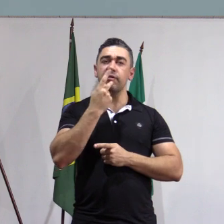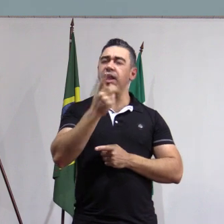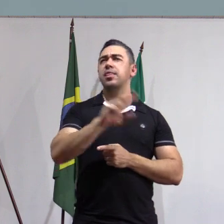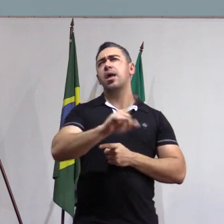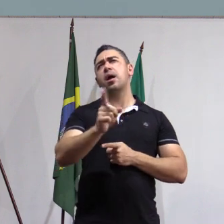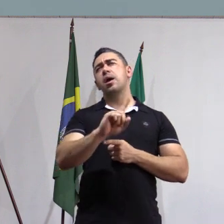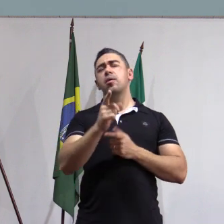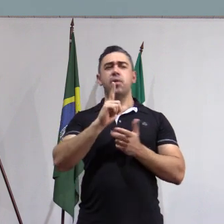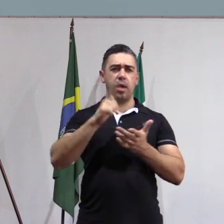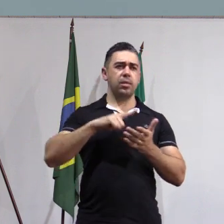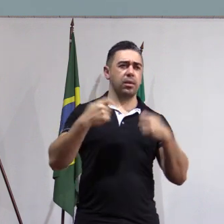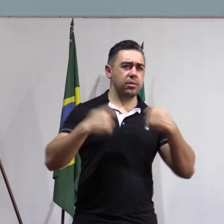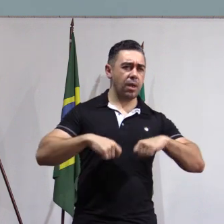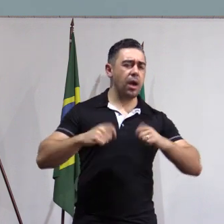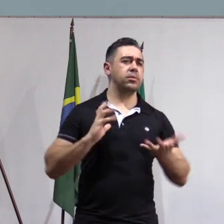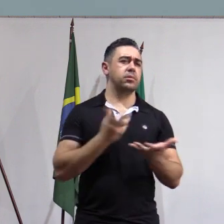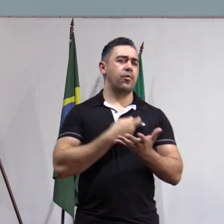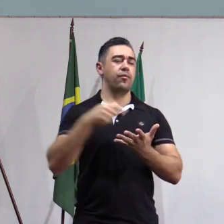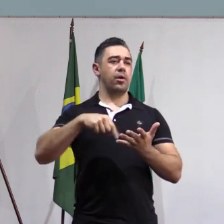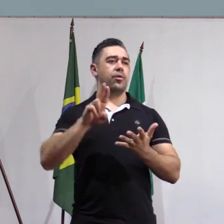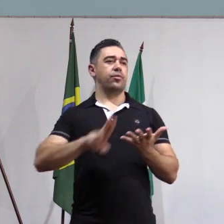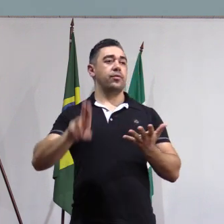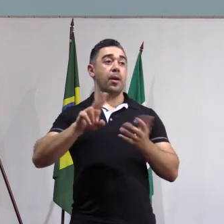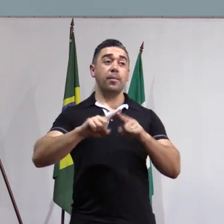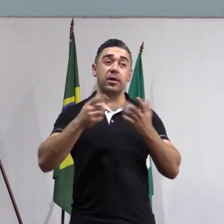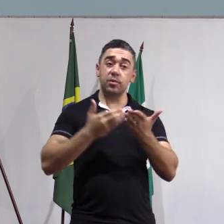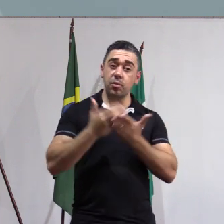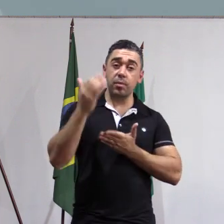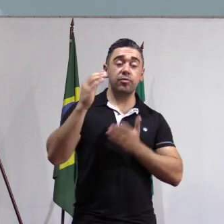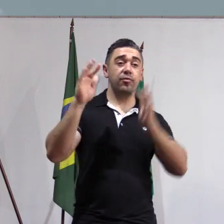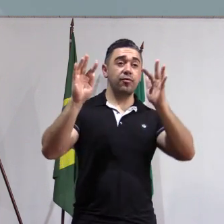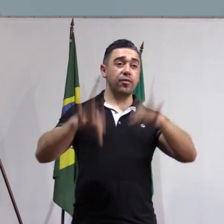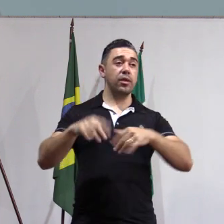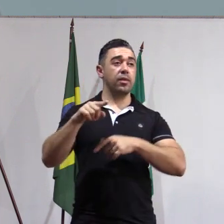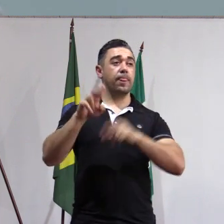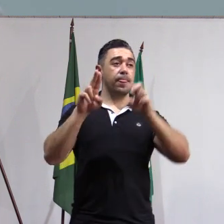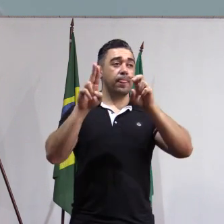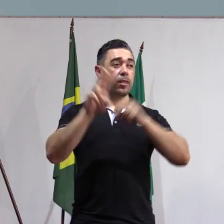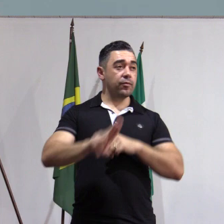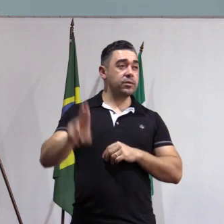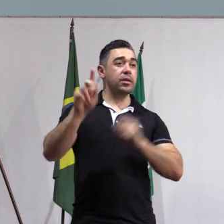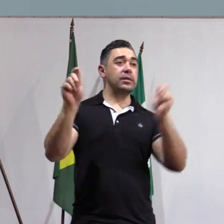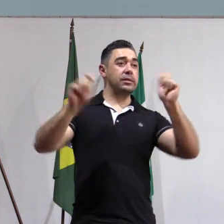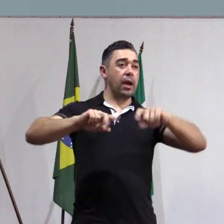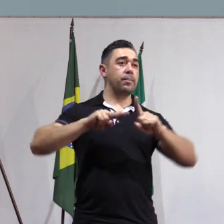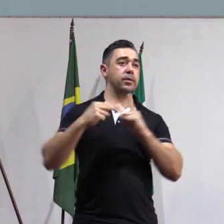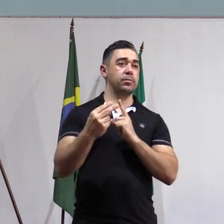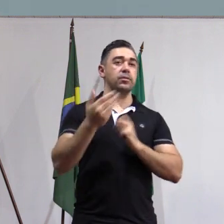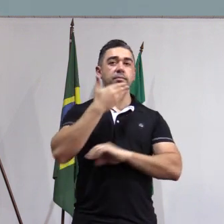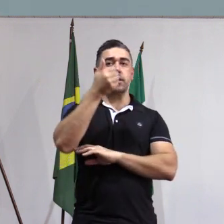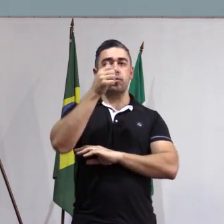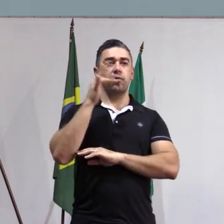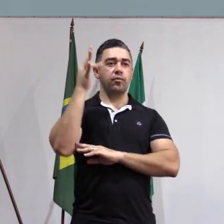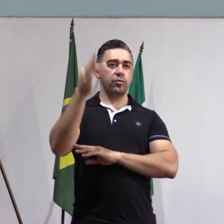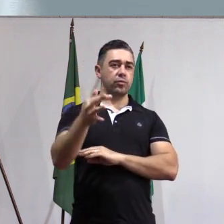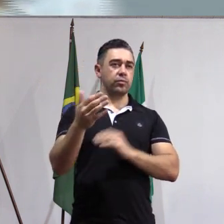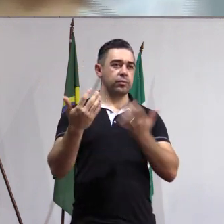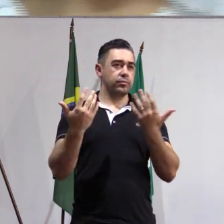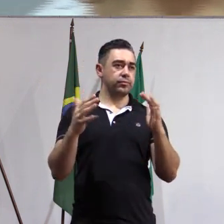alternativa para salvar a universidade. Mas esse é só o início do fim de uma universidade que nos dá a perspectiva de um futuro melhor.